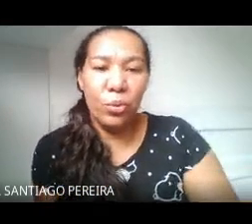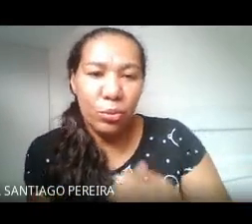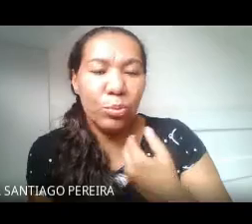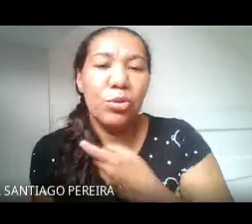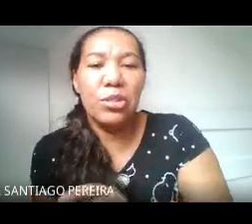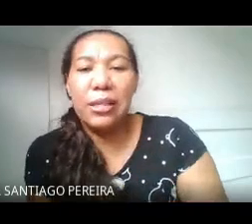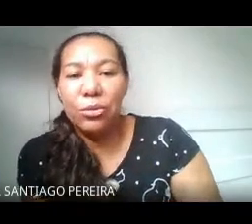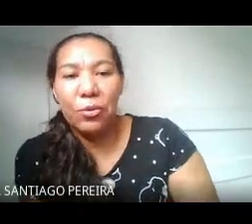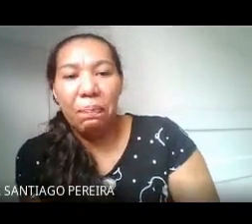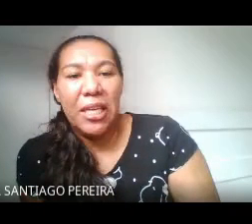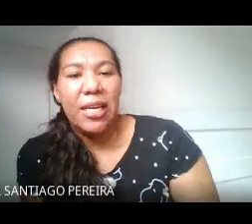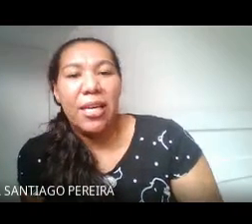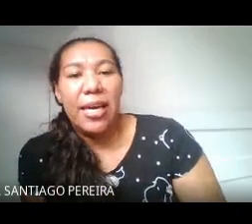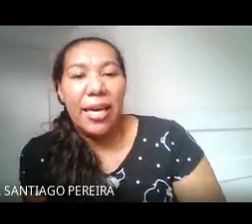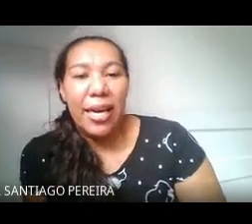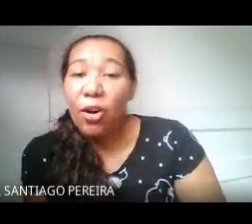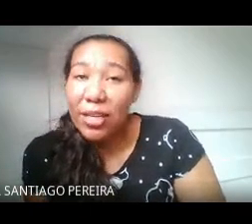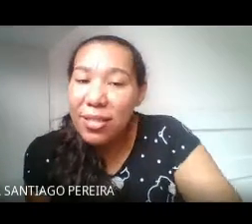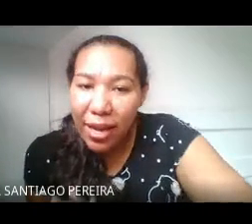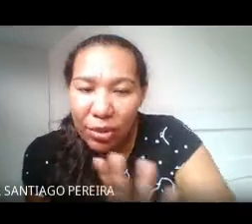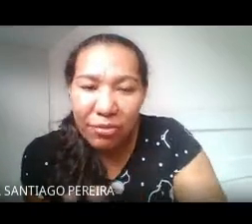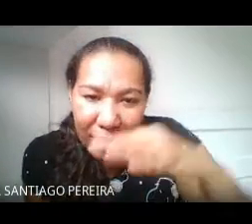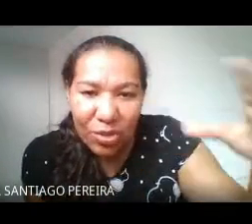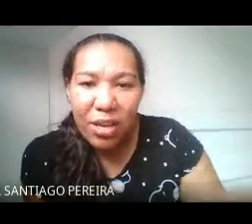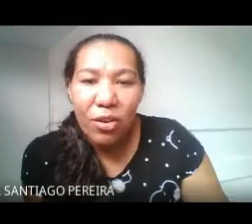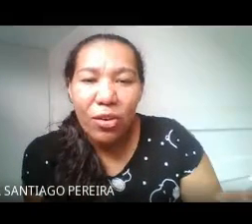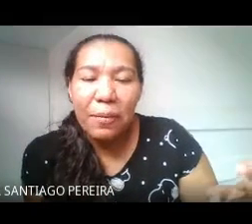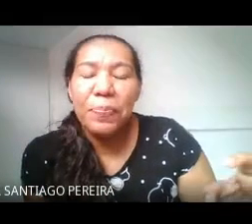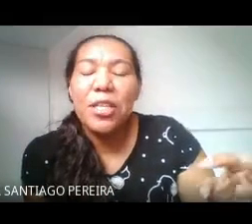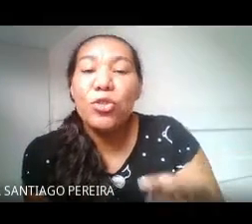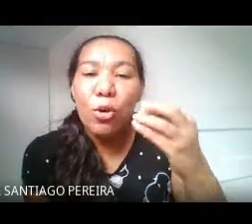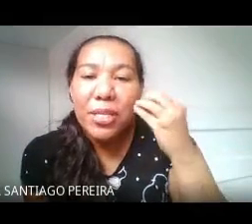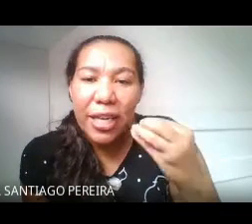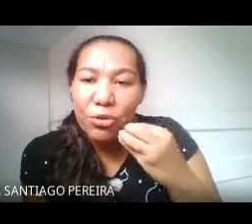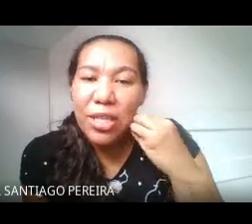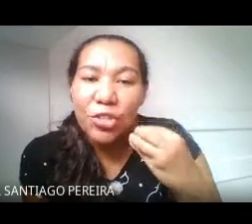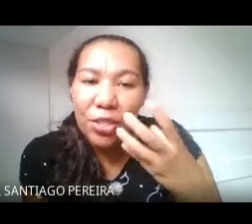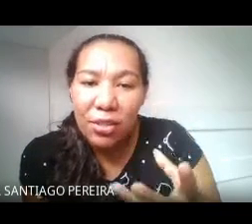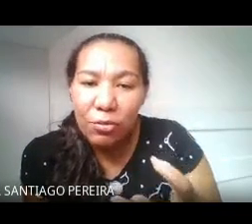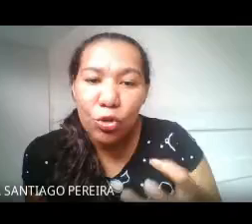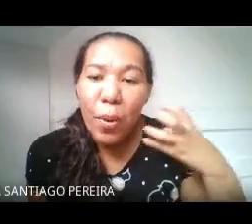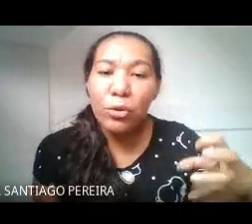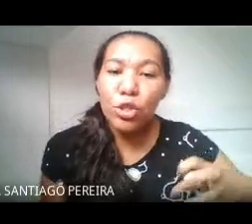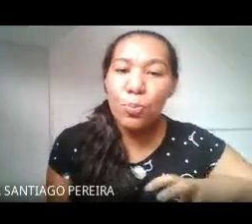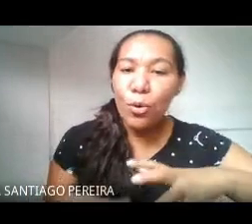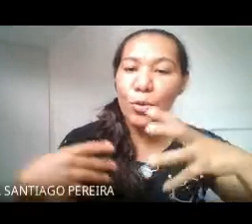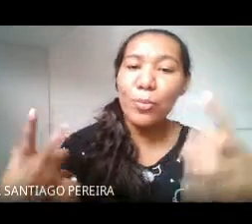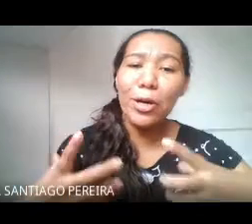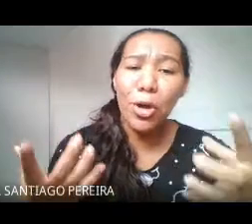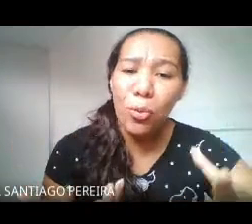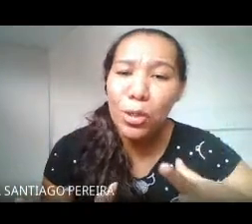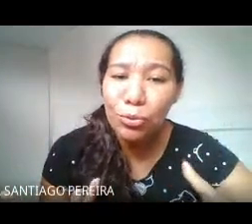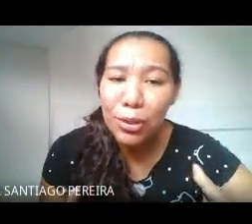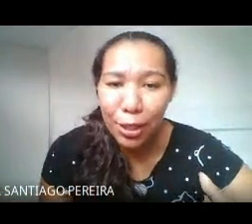o grupo dos outros alunos. É, agora, sério, né? Falando sério agora. sobre essa questão dos adjetivos, como é que eu disponho